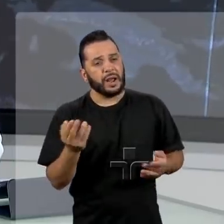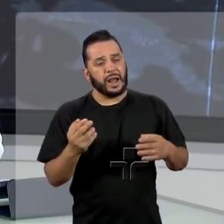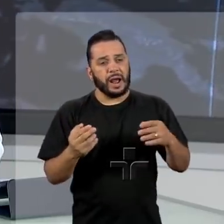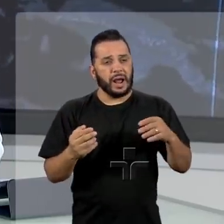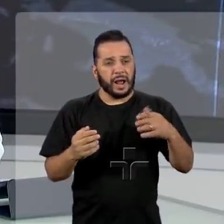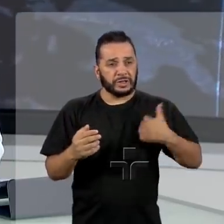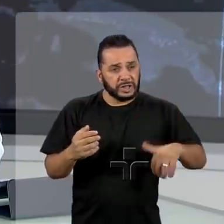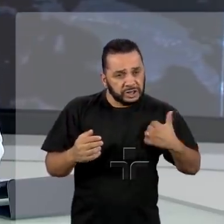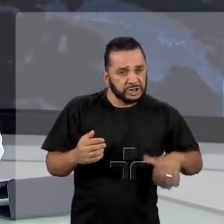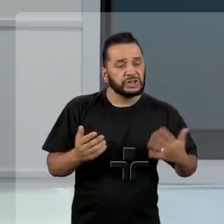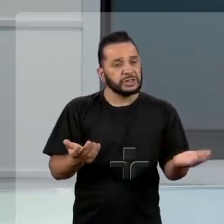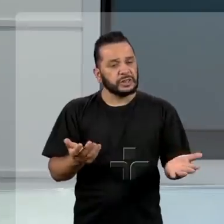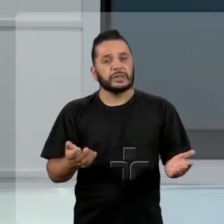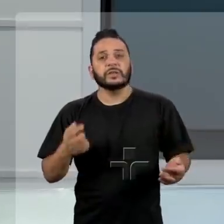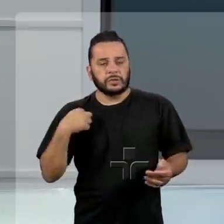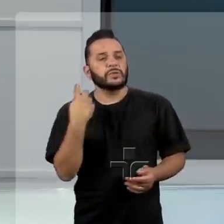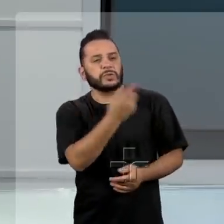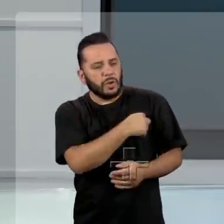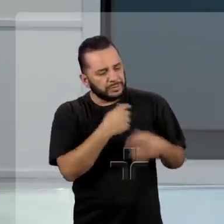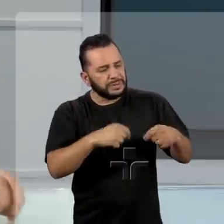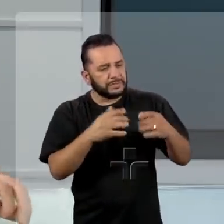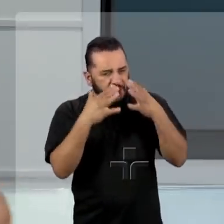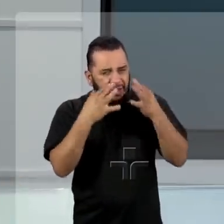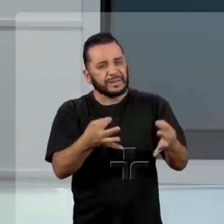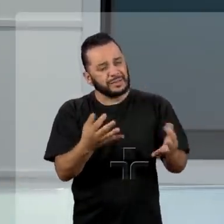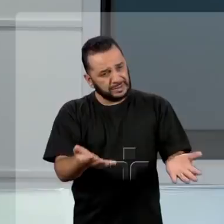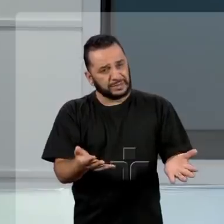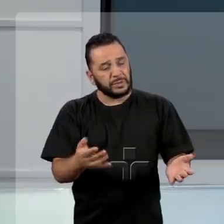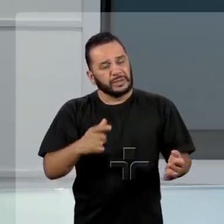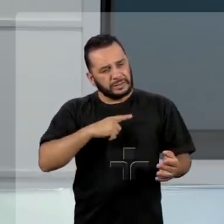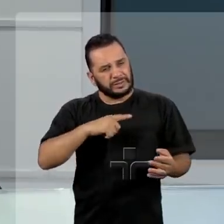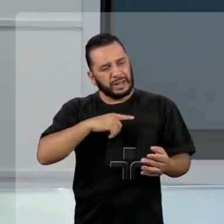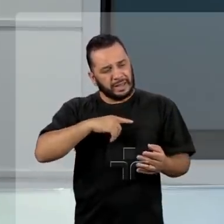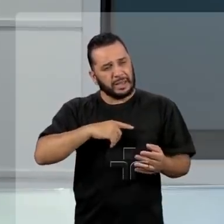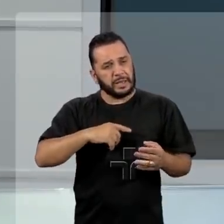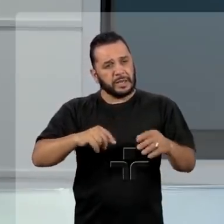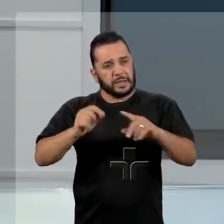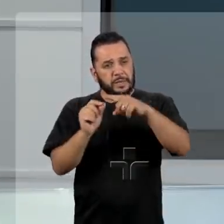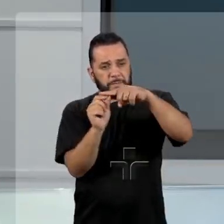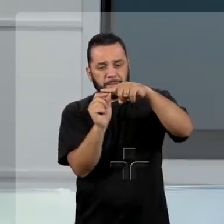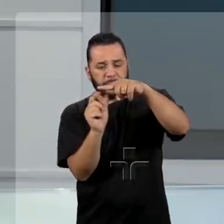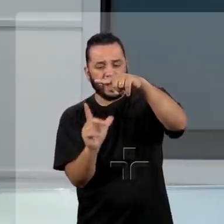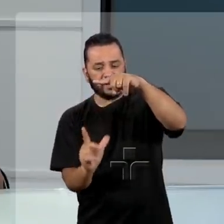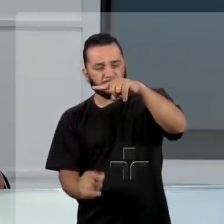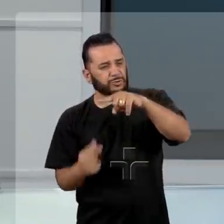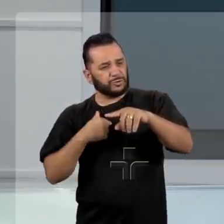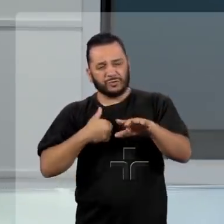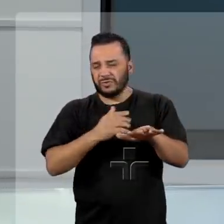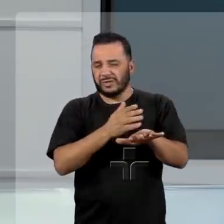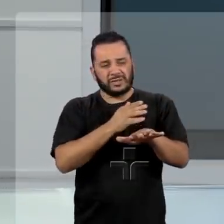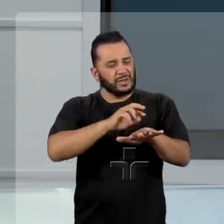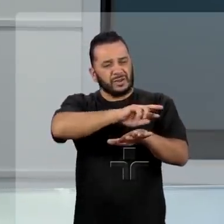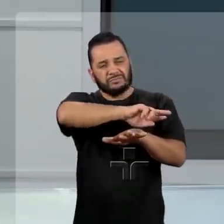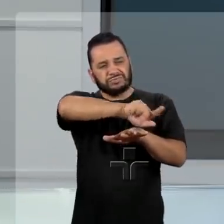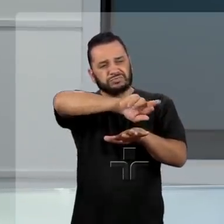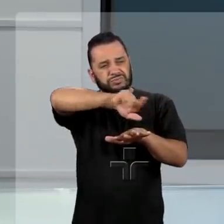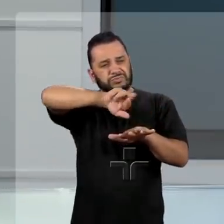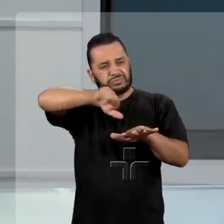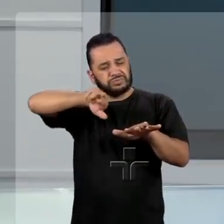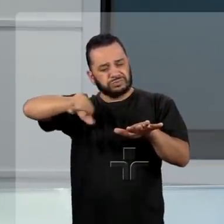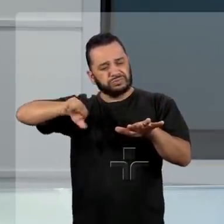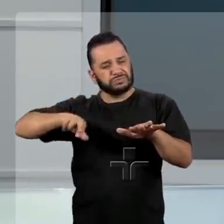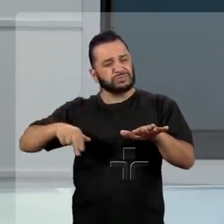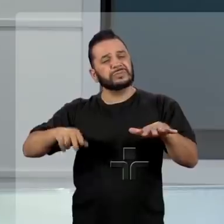isso que nós temos que também explorar no Mercosul. É todo o leque de sinergias, todo o leque de